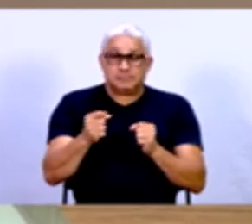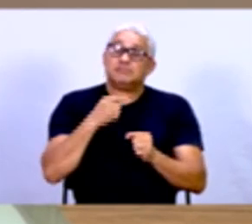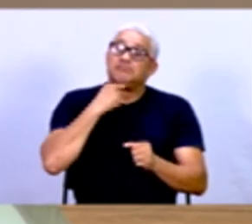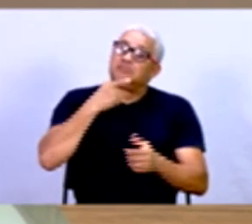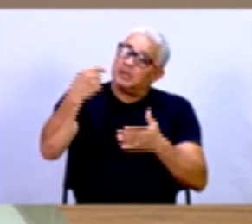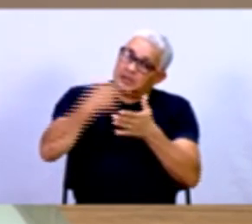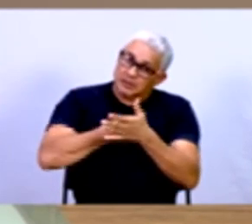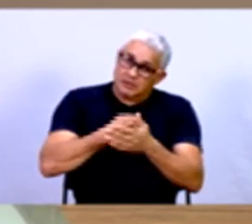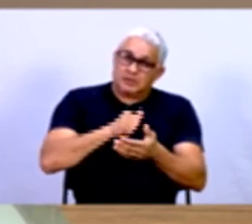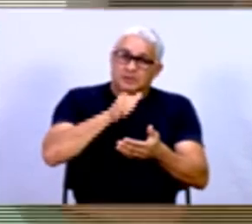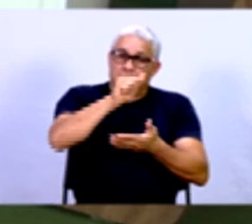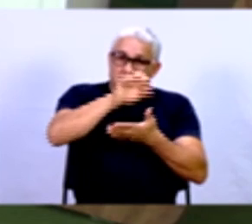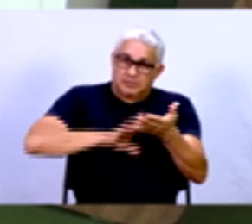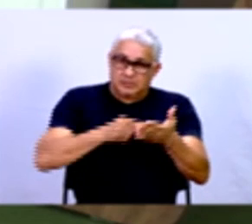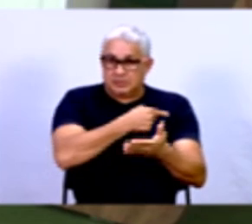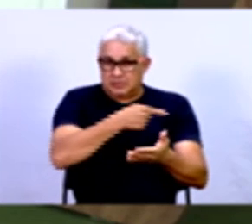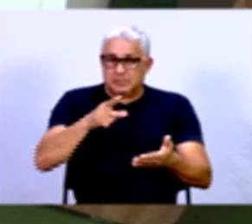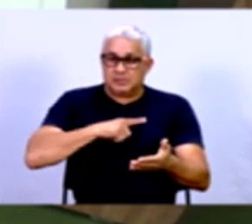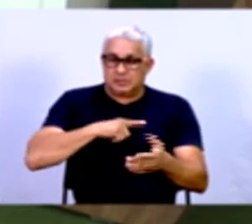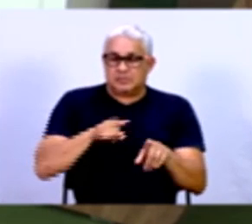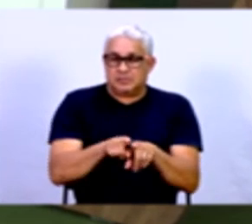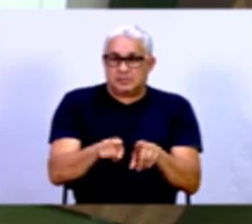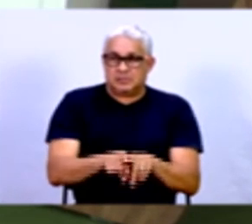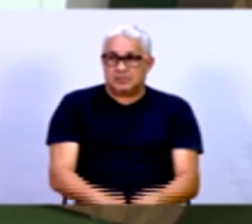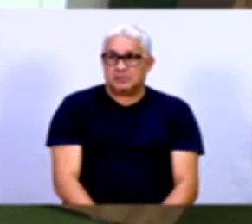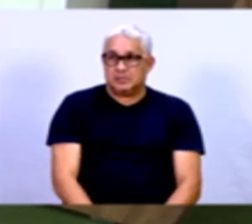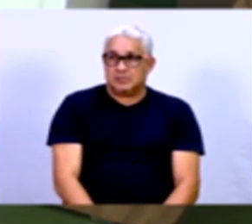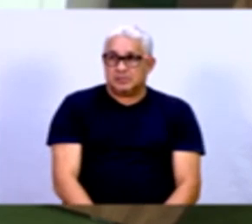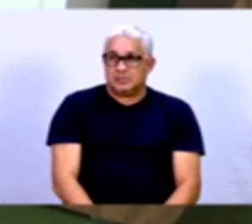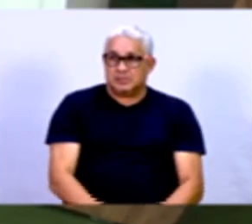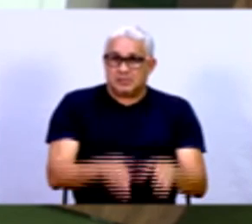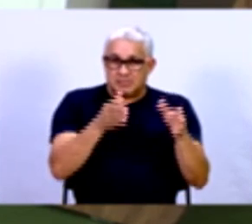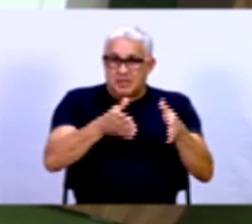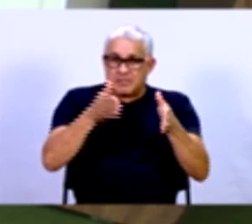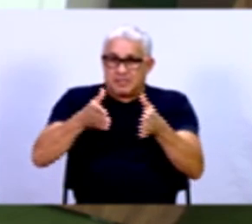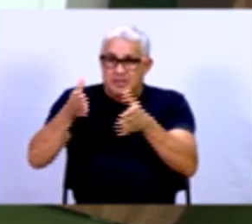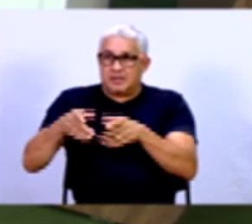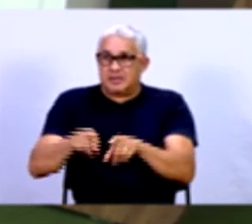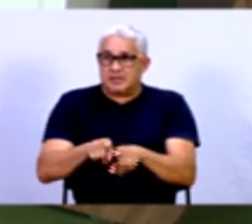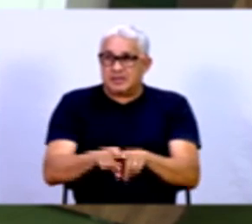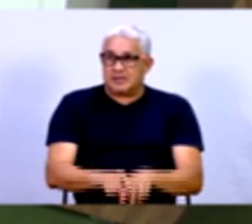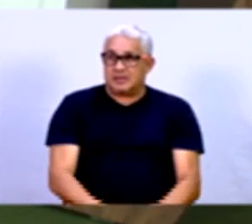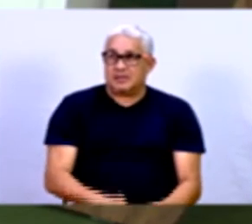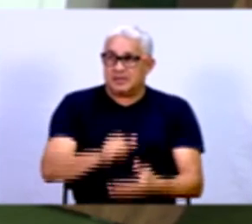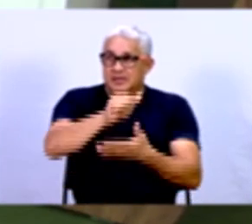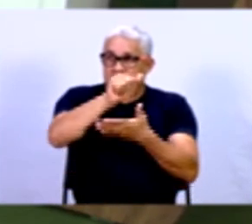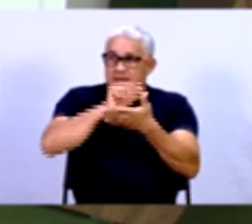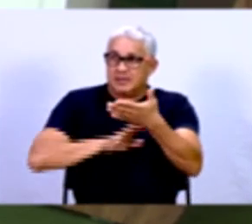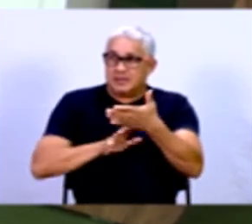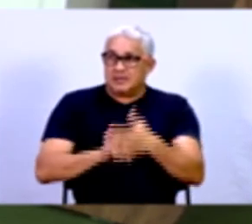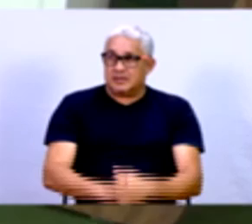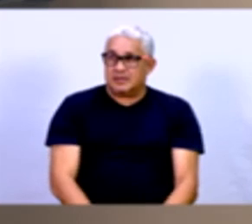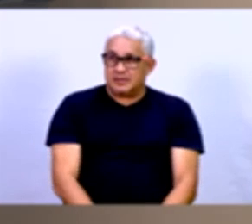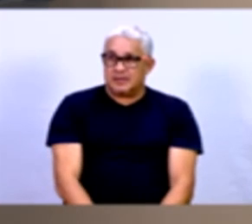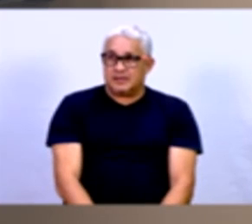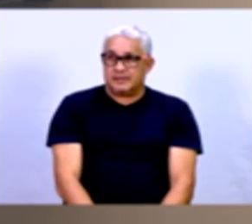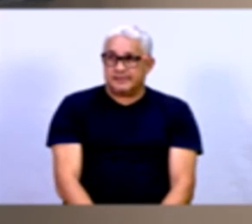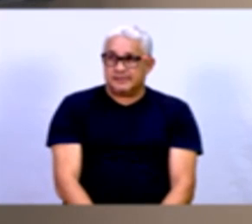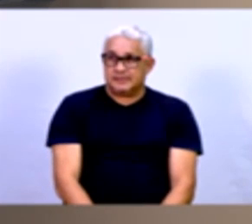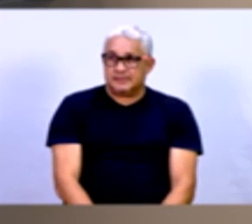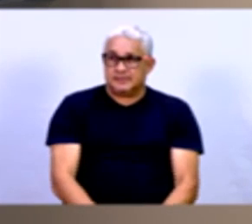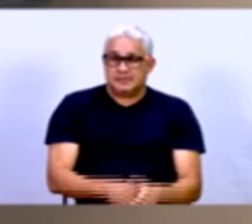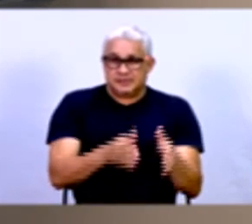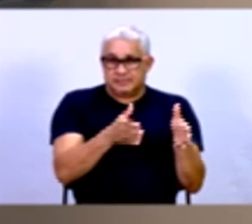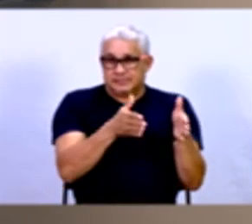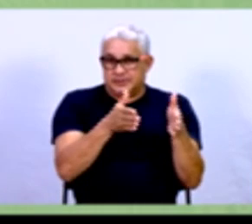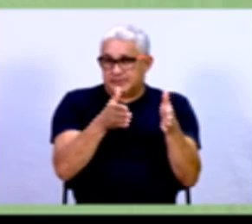Temos a atividade da semana, né, professora? Isso. Tem uma sequência da atividade aqui, a atividade que tá em andamento ainda,